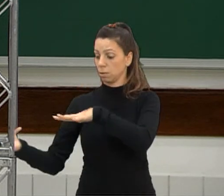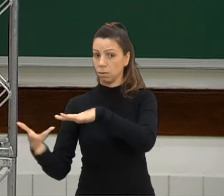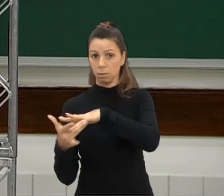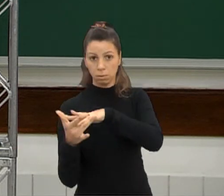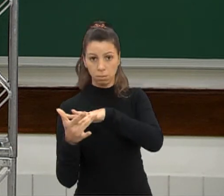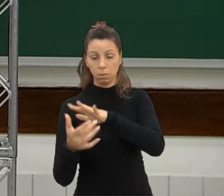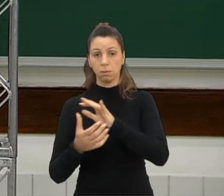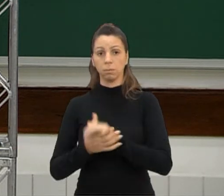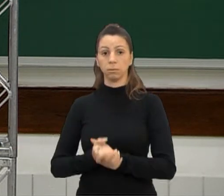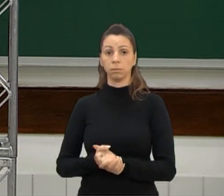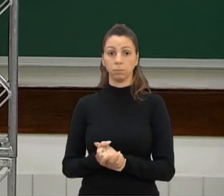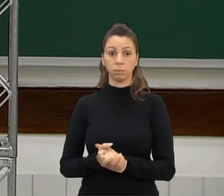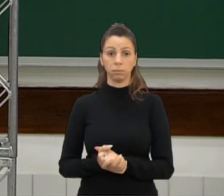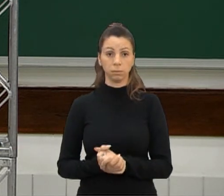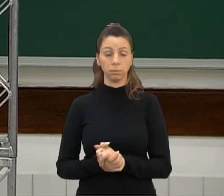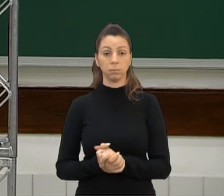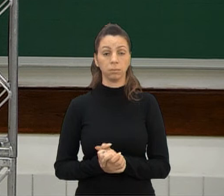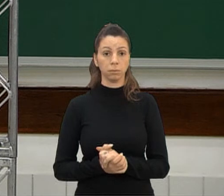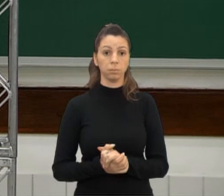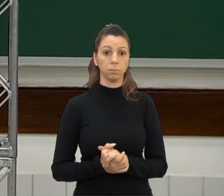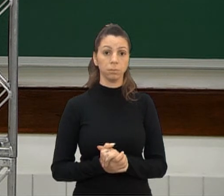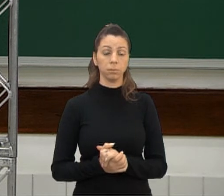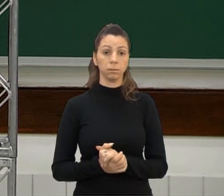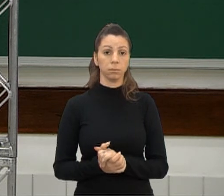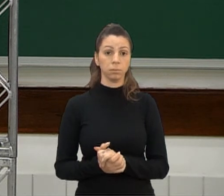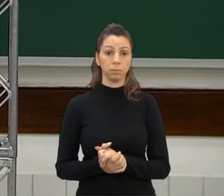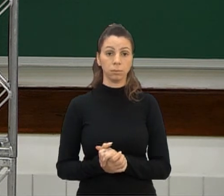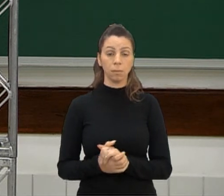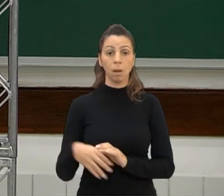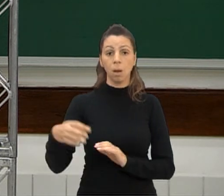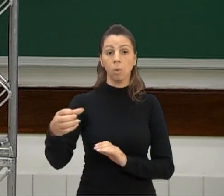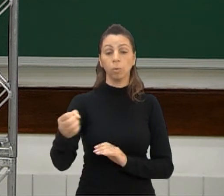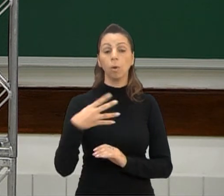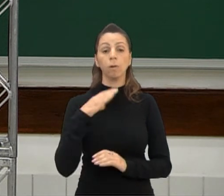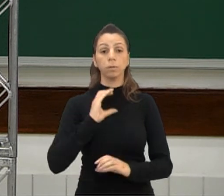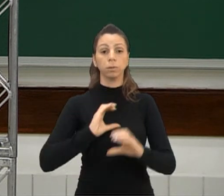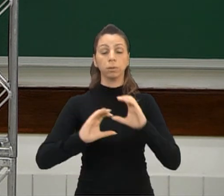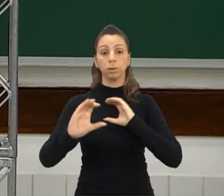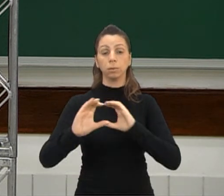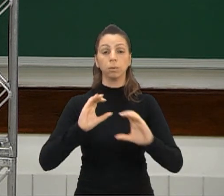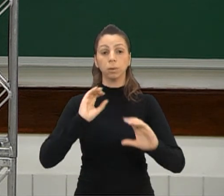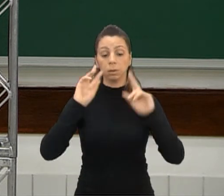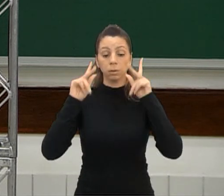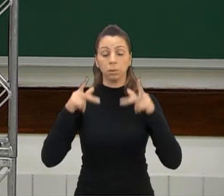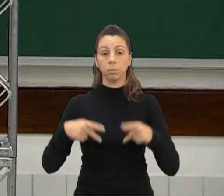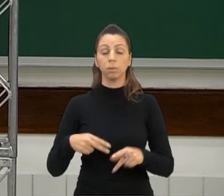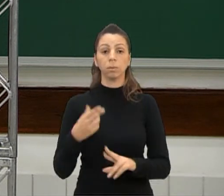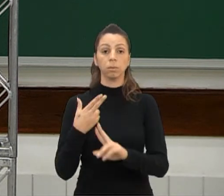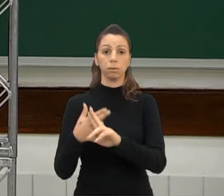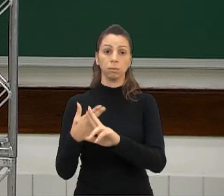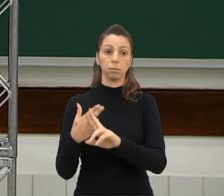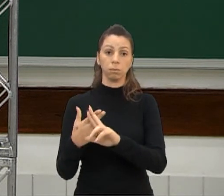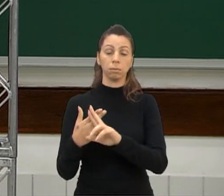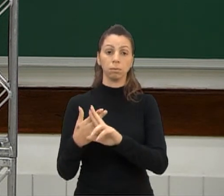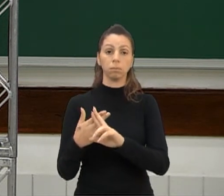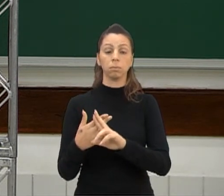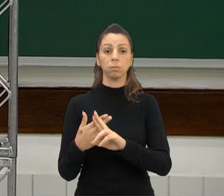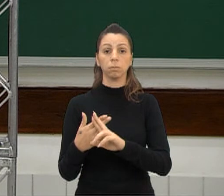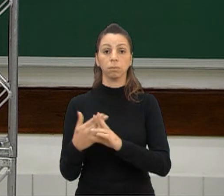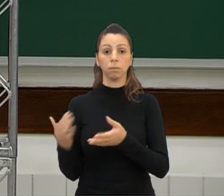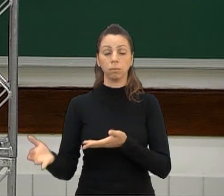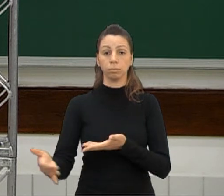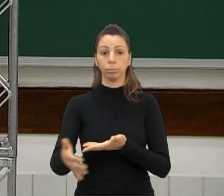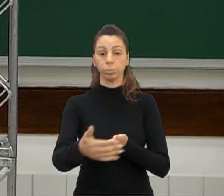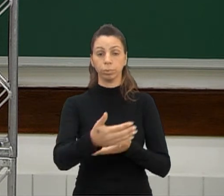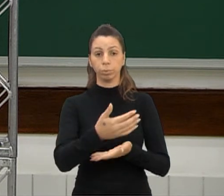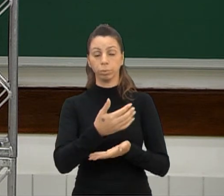sociais, né? Novas formas de comunicação, novas formas de comunicação humana, utilizadas também juntamente às